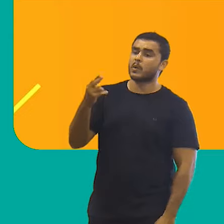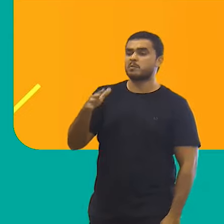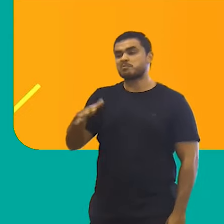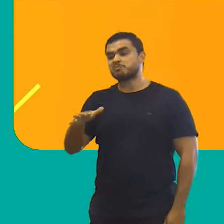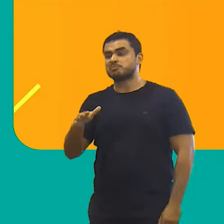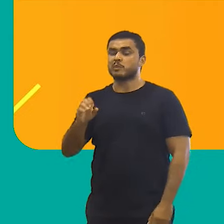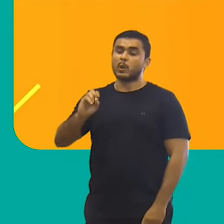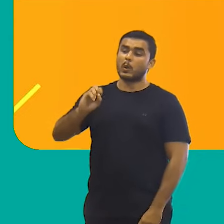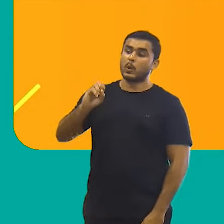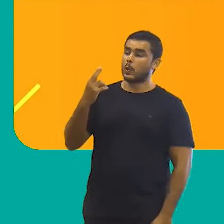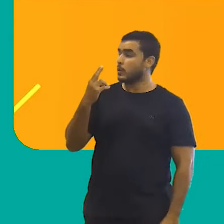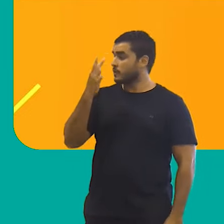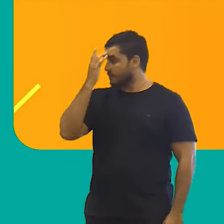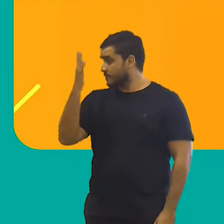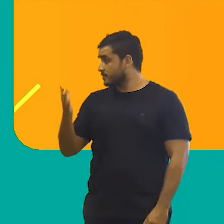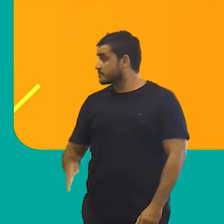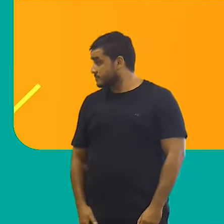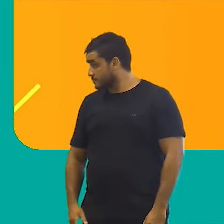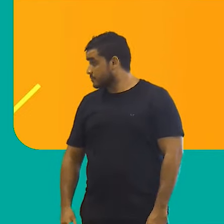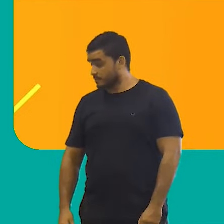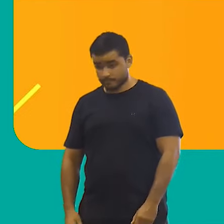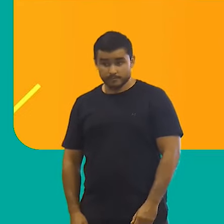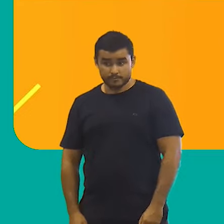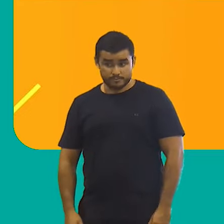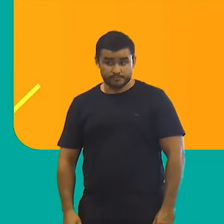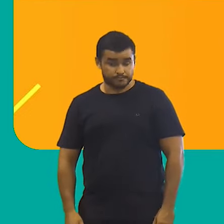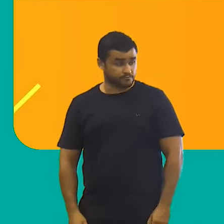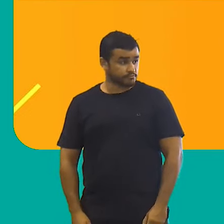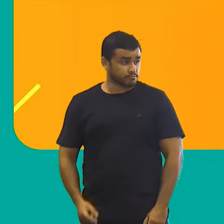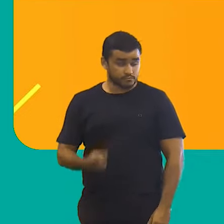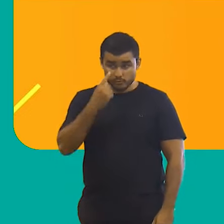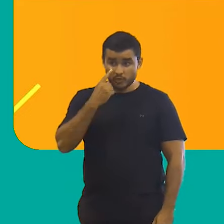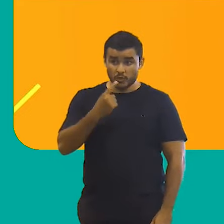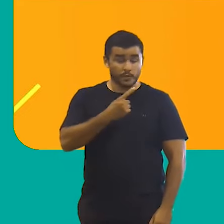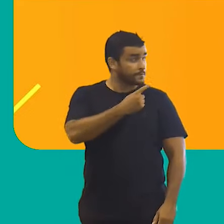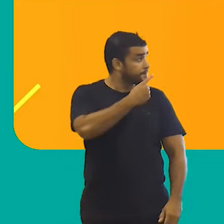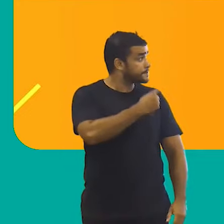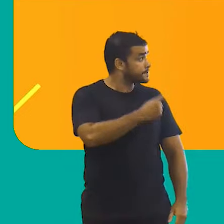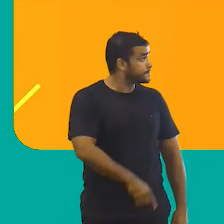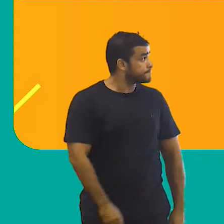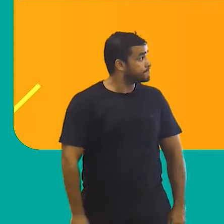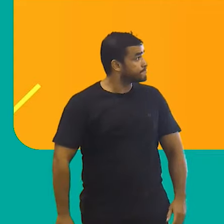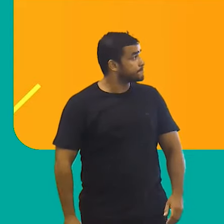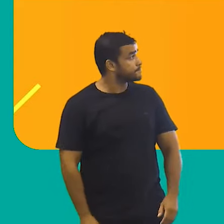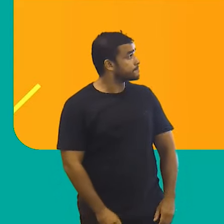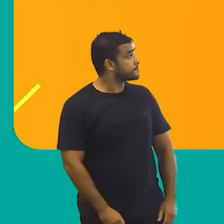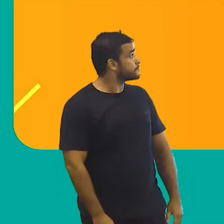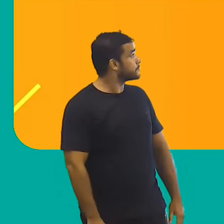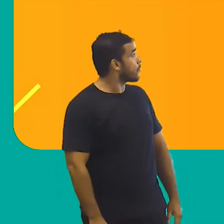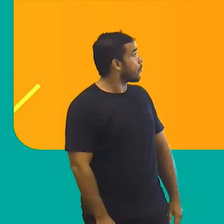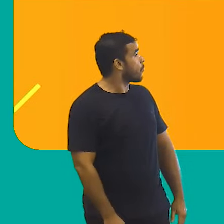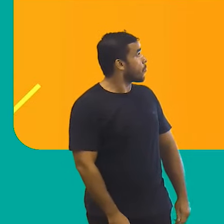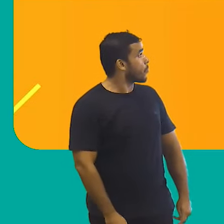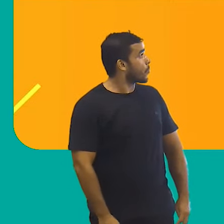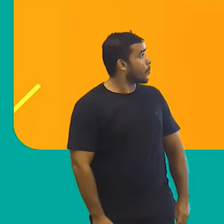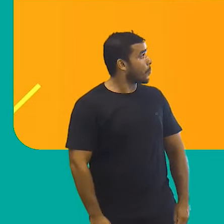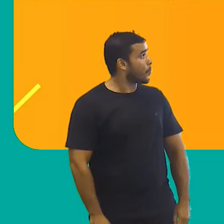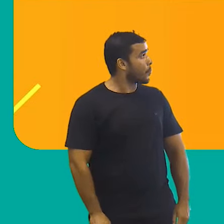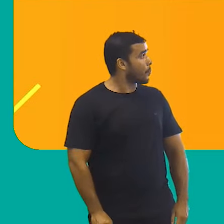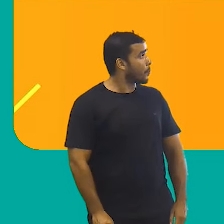A redução do consumo de energia elétrica em quilowatt-hora obtida durante